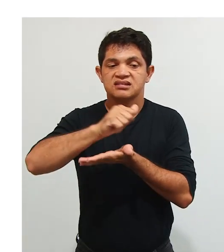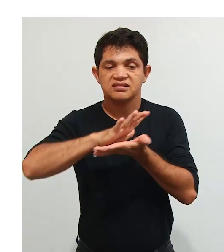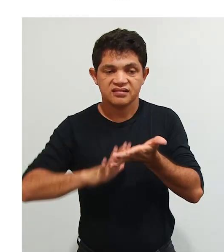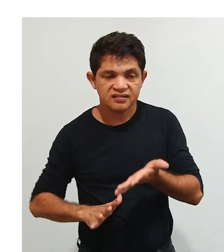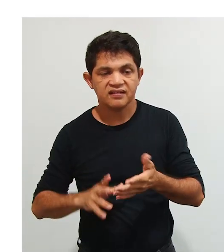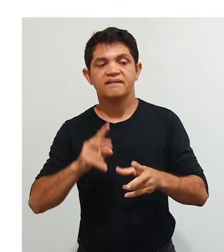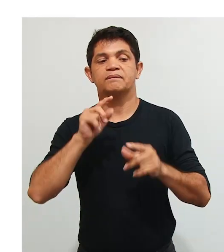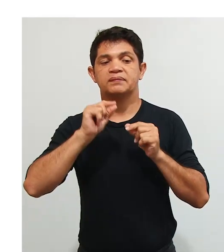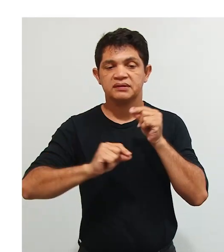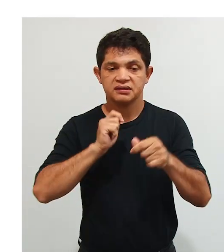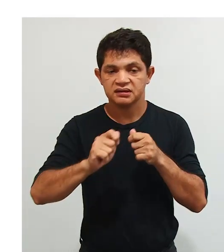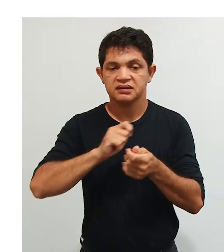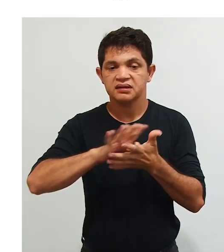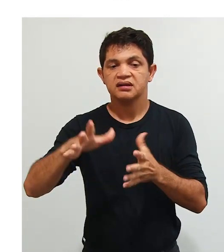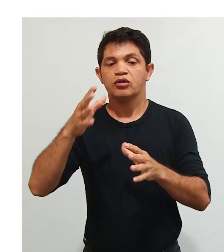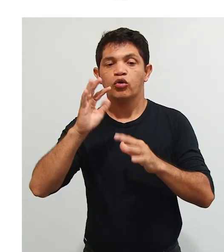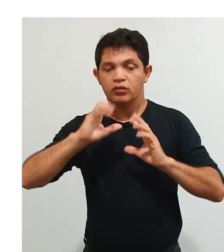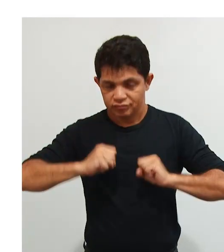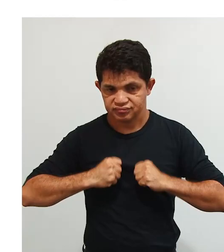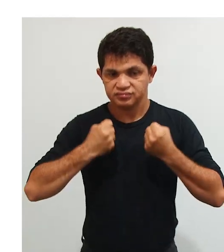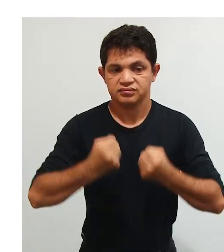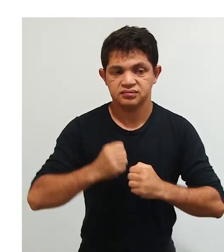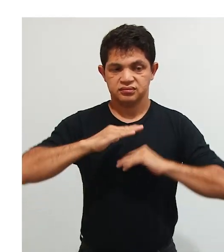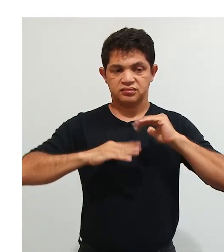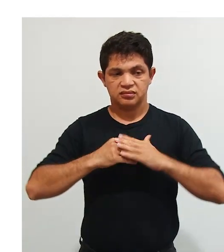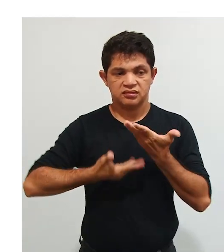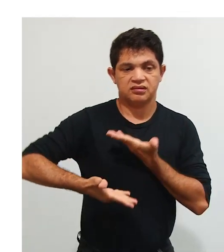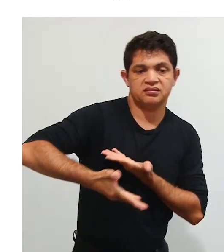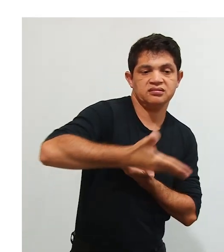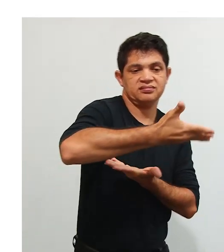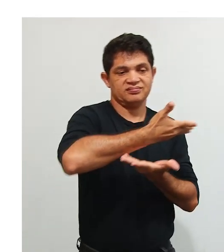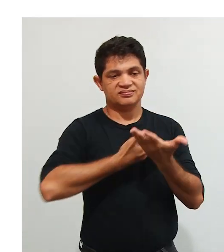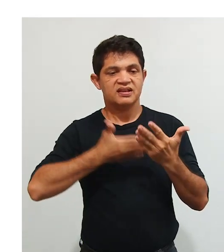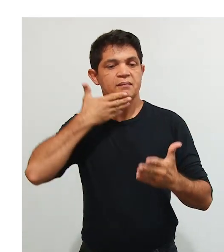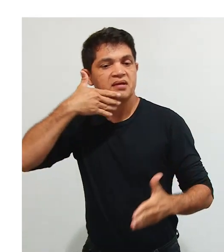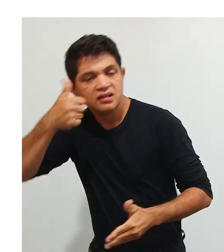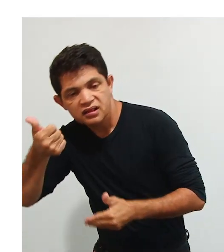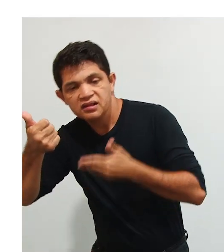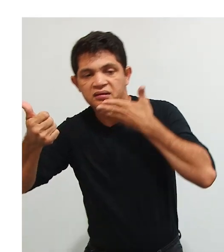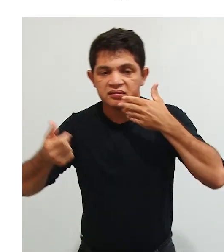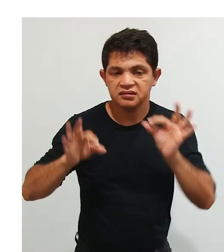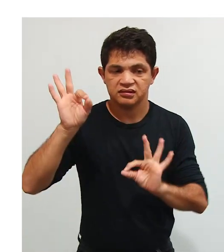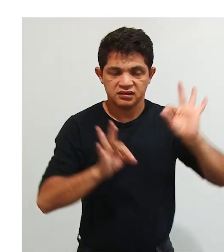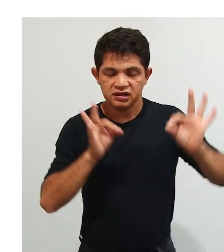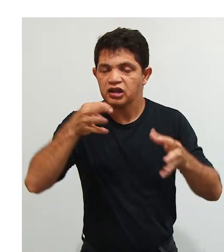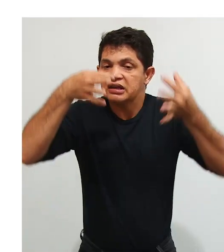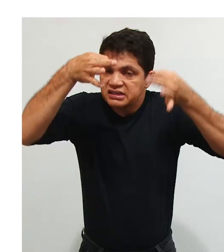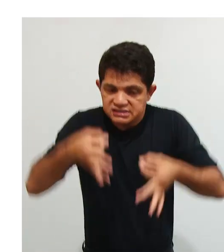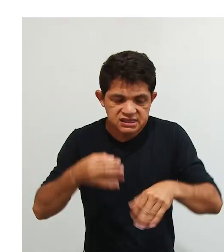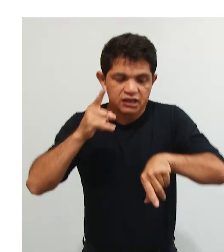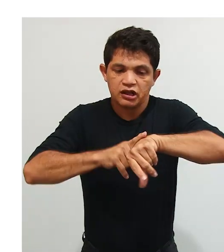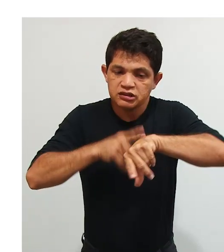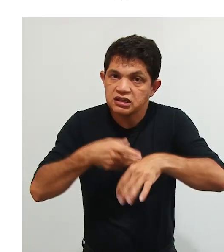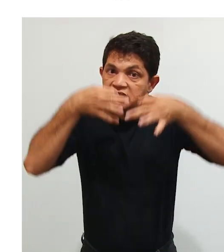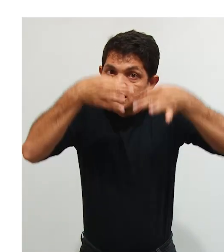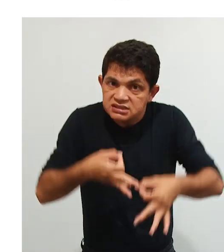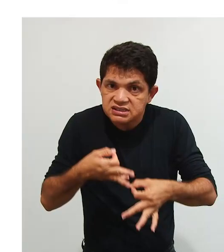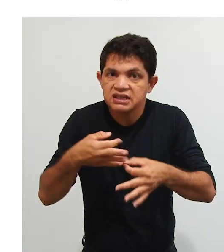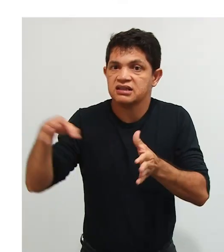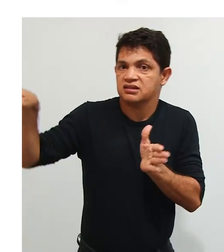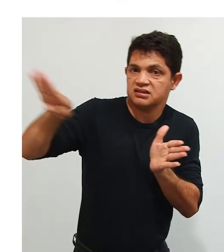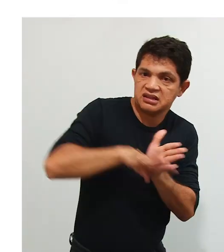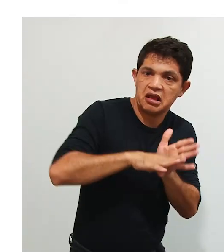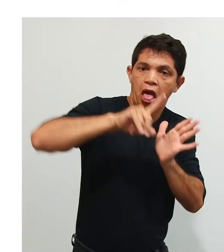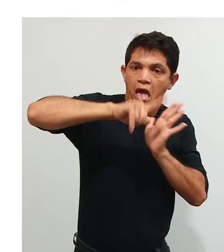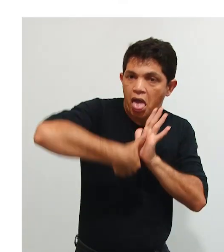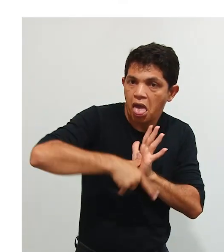e ofereça sugestões de melhoria. Então, fatos, se o horário da pessoa chegar é 8 horas, e a